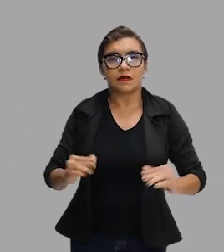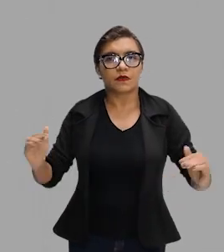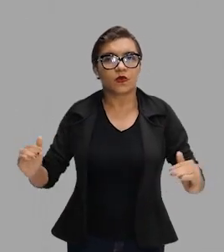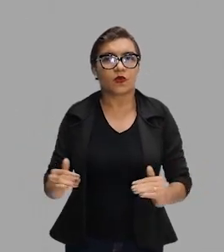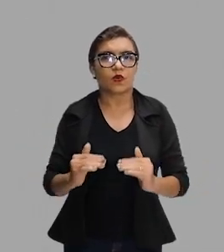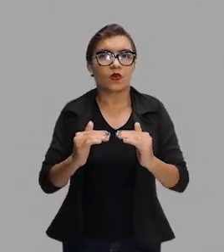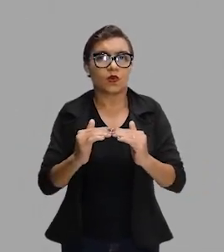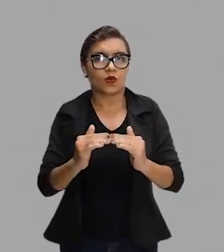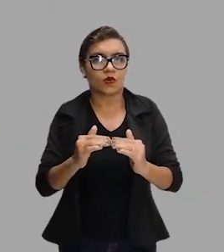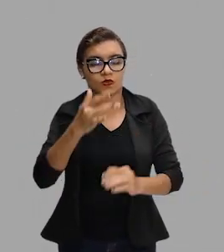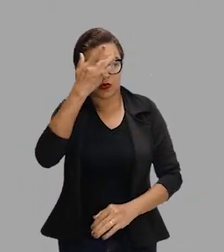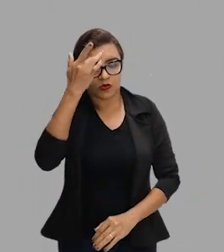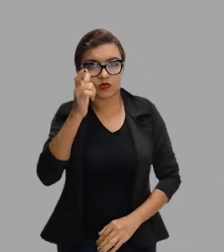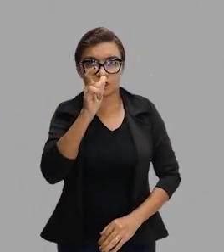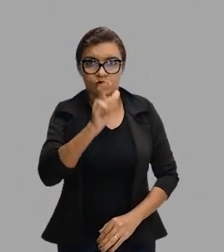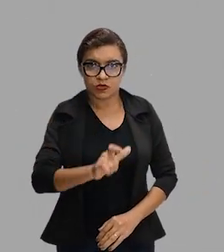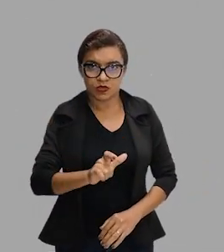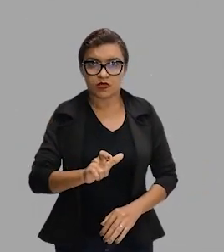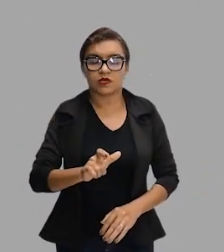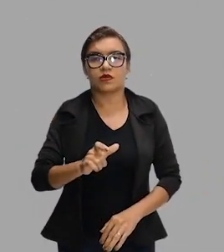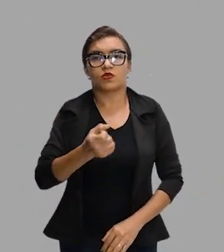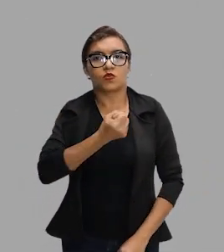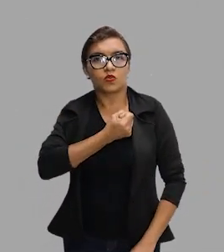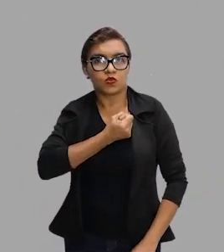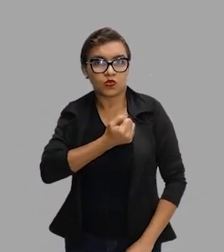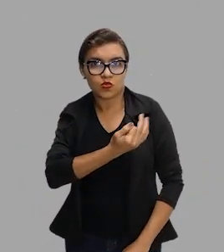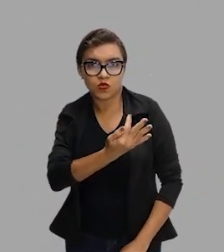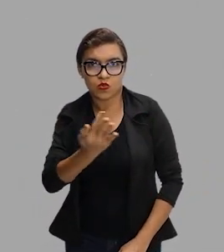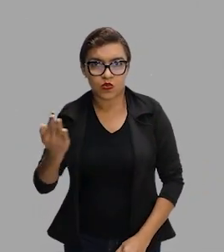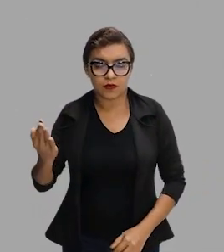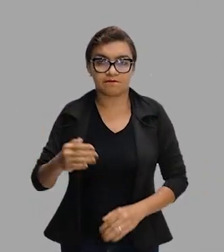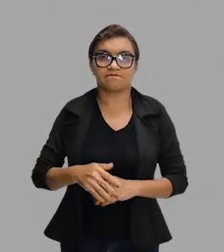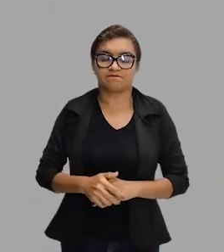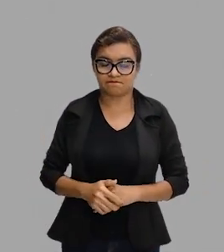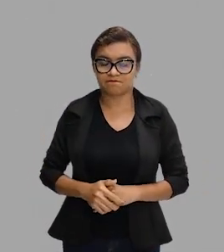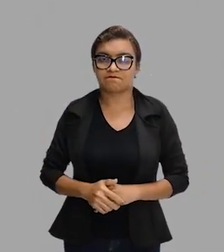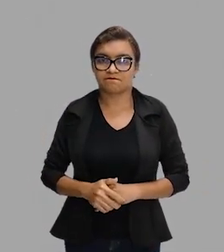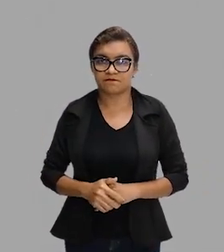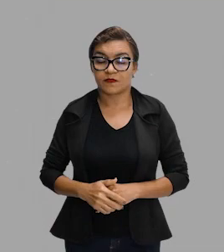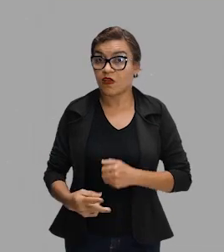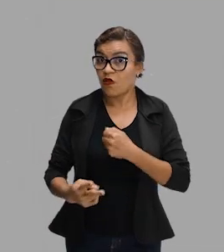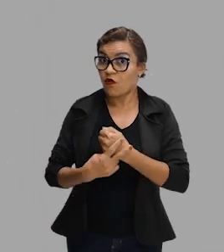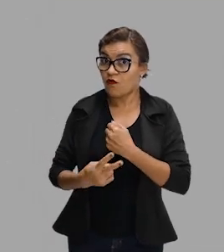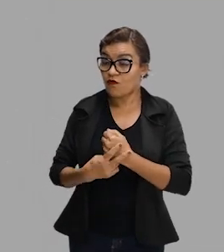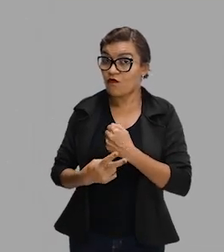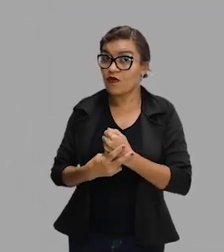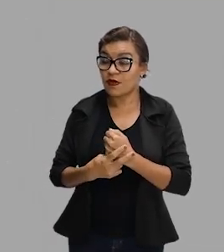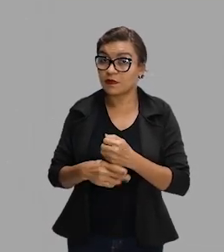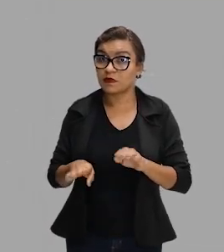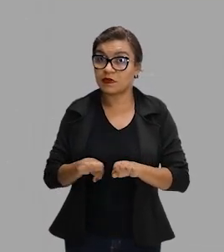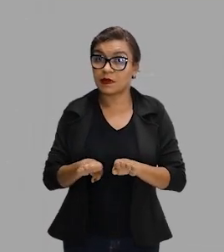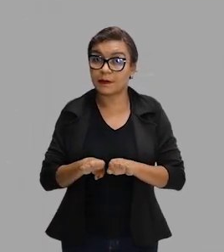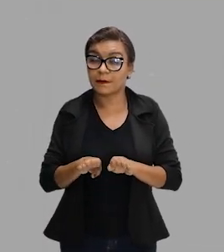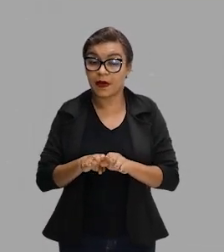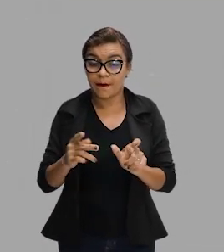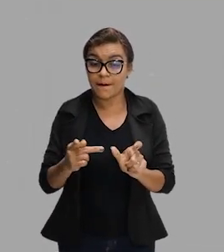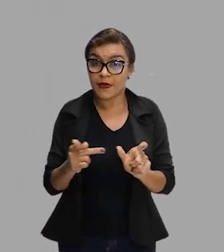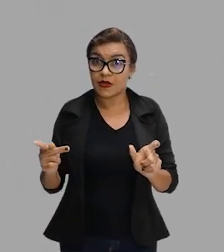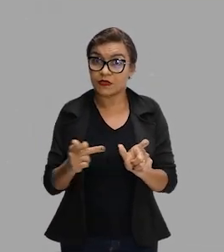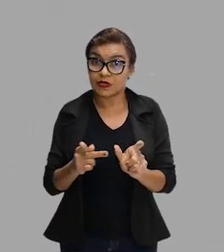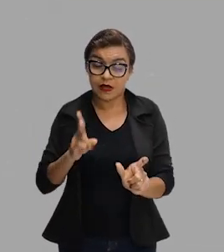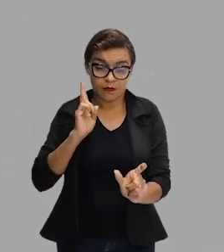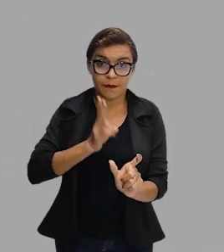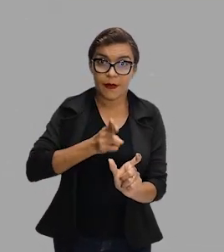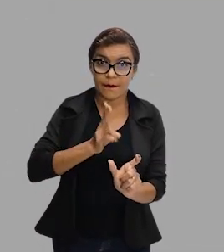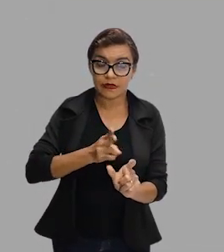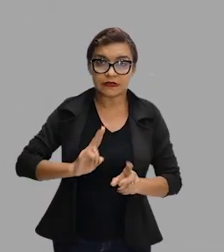em pessoa e número. E os verbos são sempre núcleo do predicado, também é uma função do